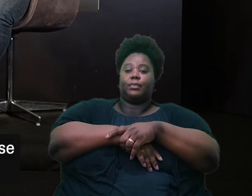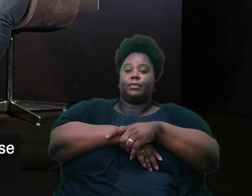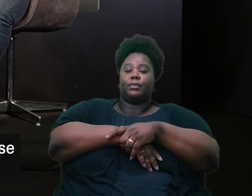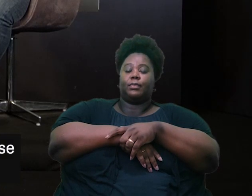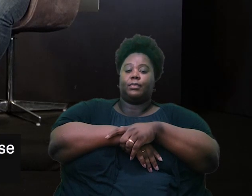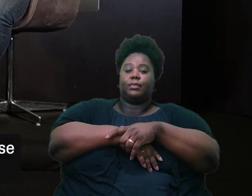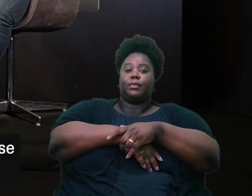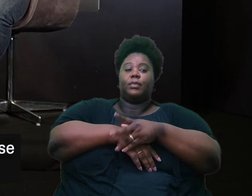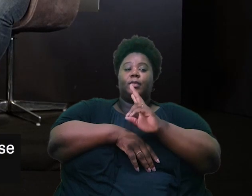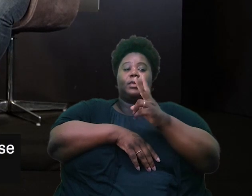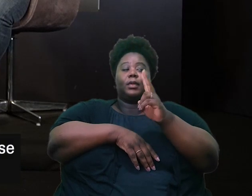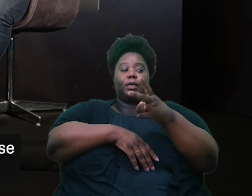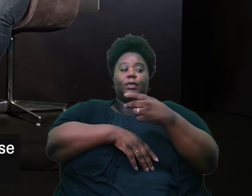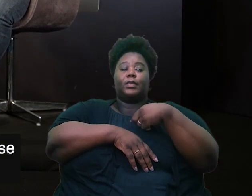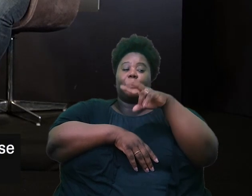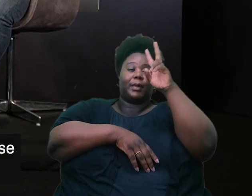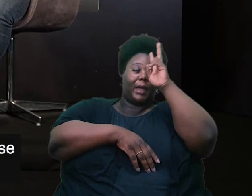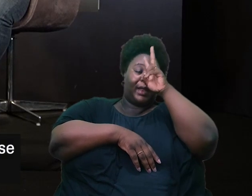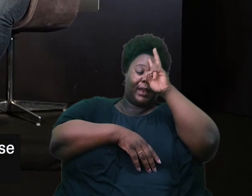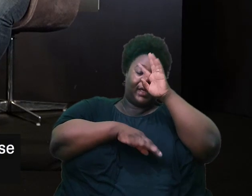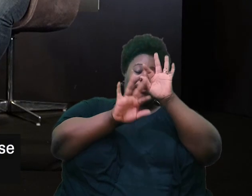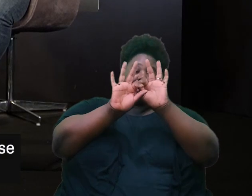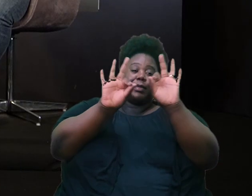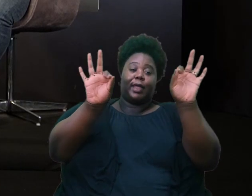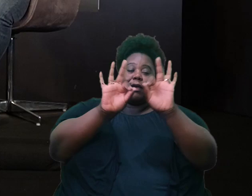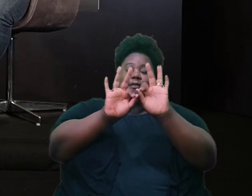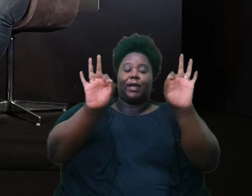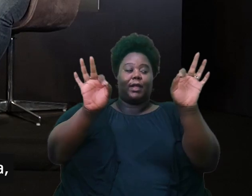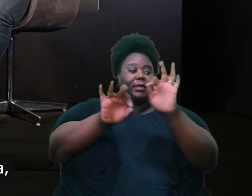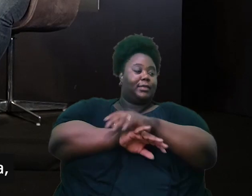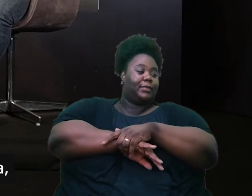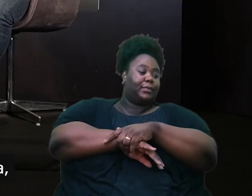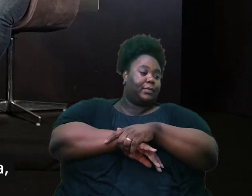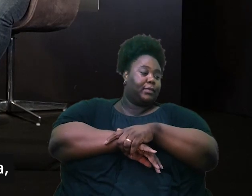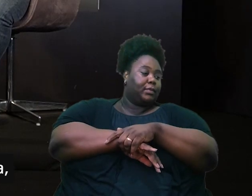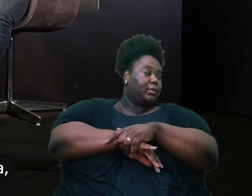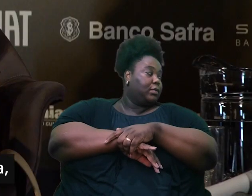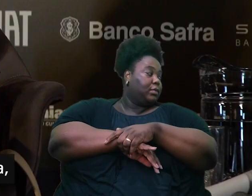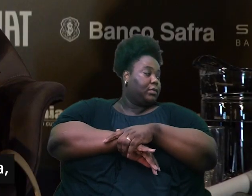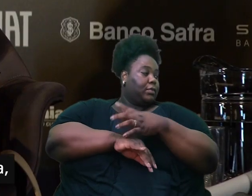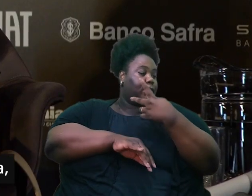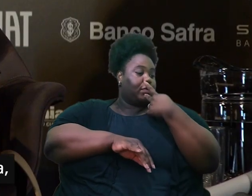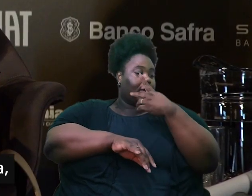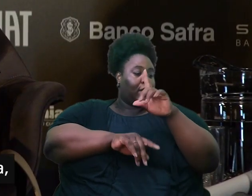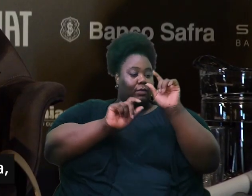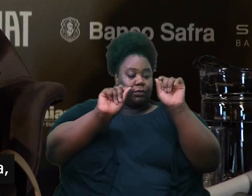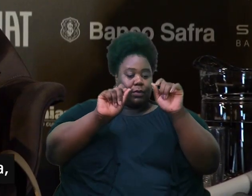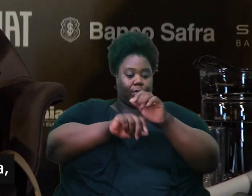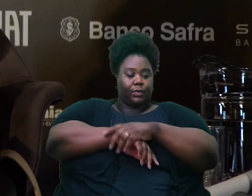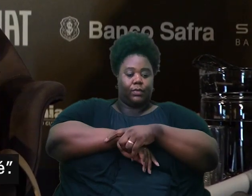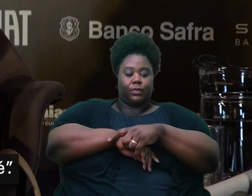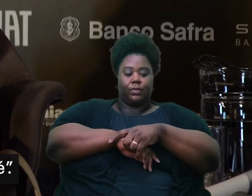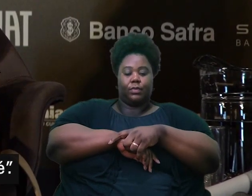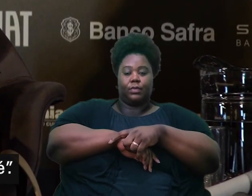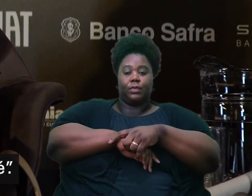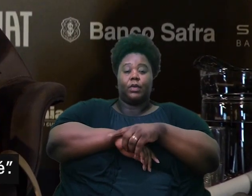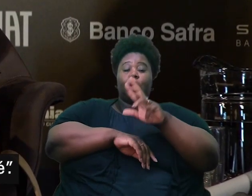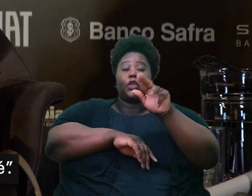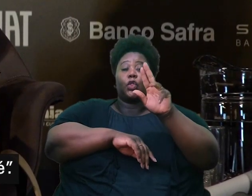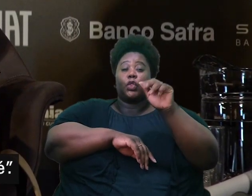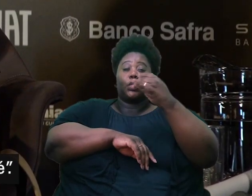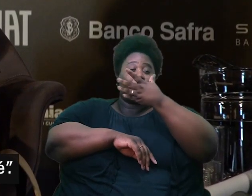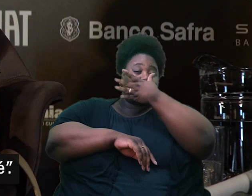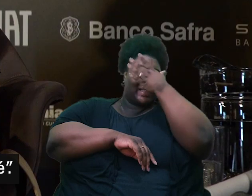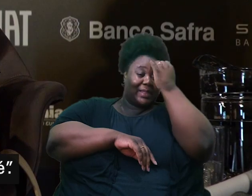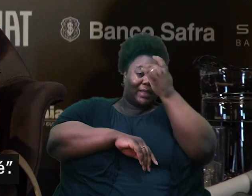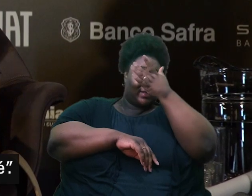E eu sempre me lembro de uma frase da minha rainha Conga, que ela me dizia: Dona Niquinha, nunca se esqueça